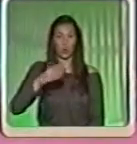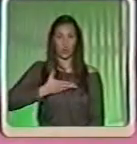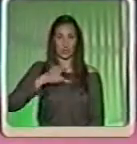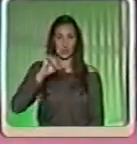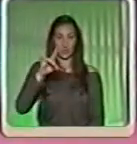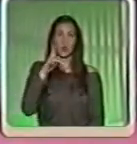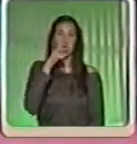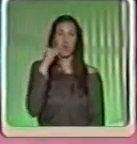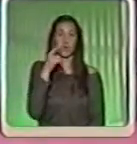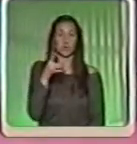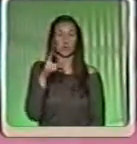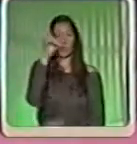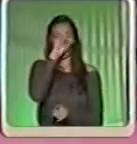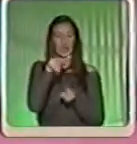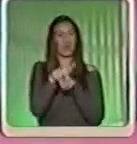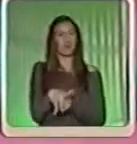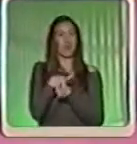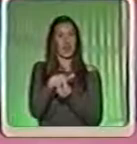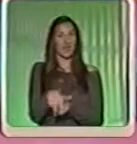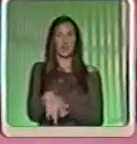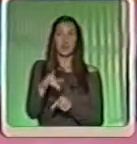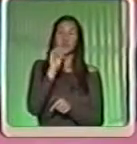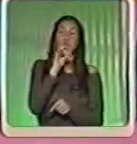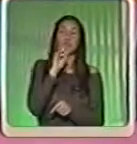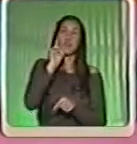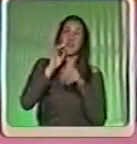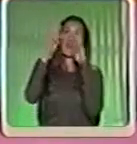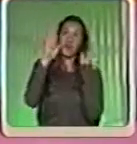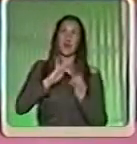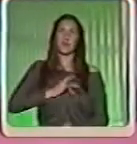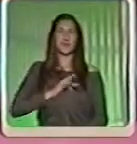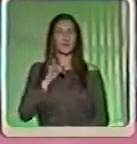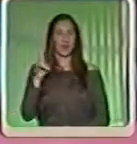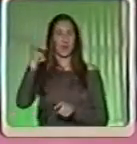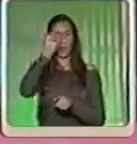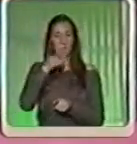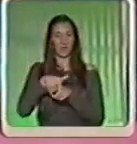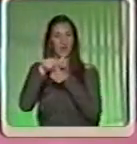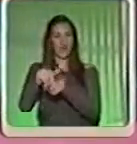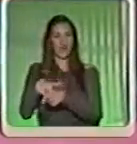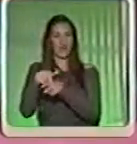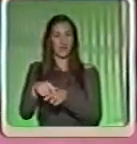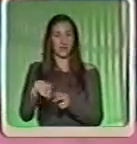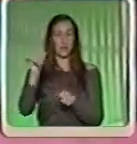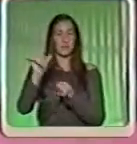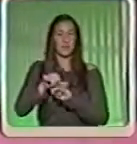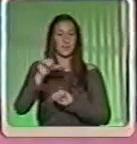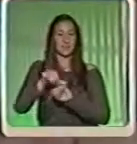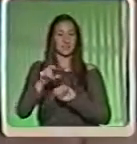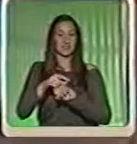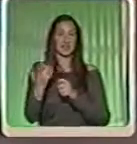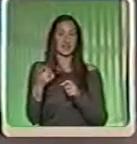um cavaleiro Dom Rodrigo, de que uma freira estaria apaixonada. Ah, claro. E a prata representaria a